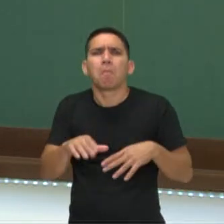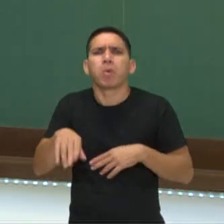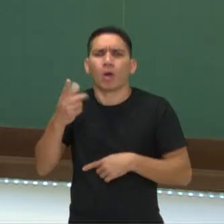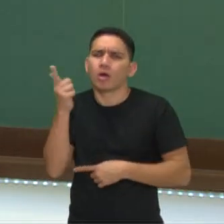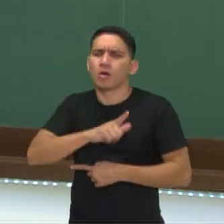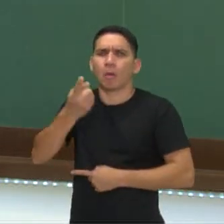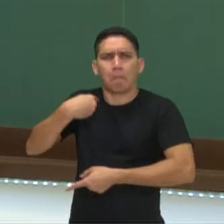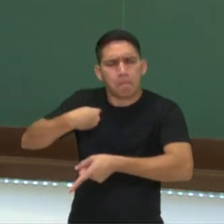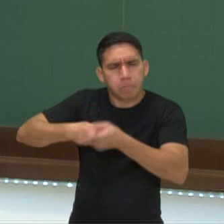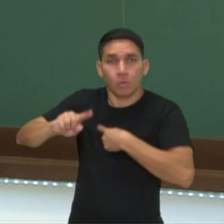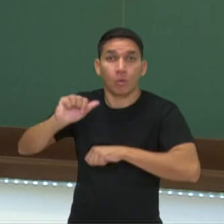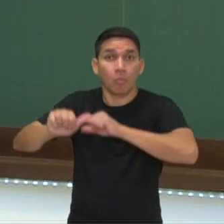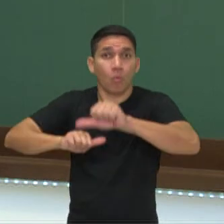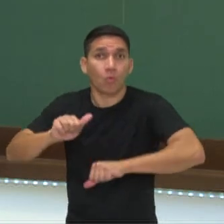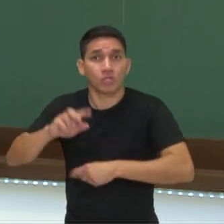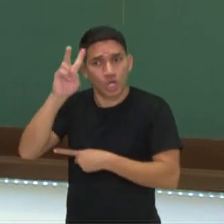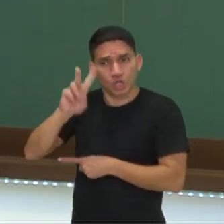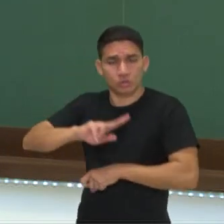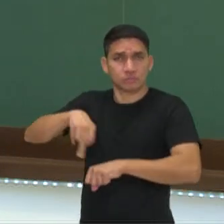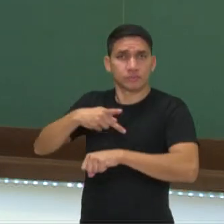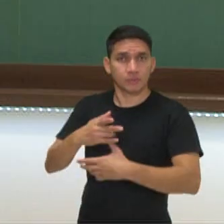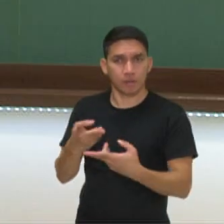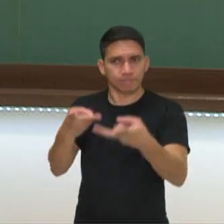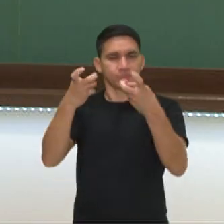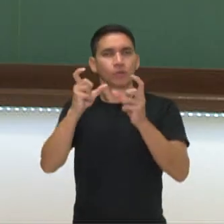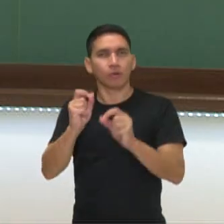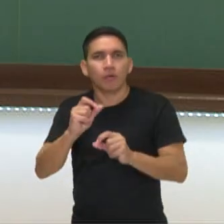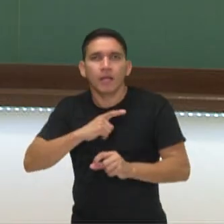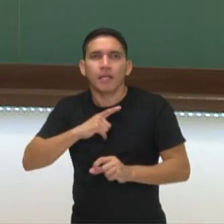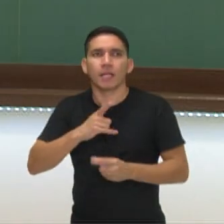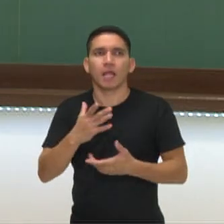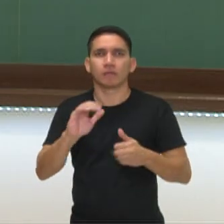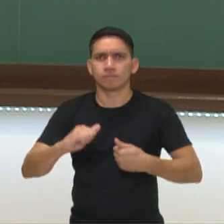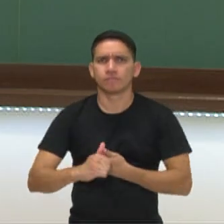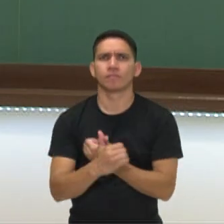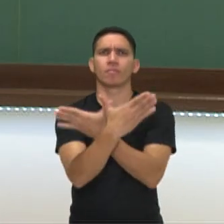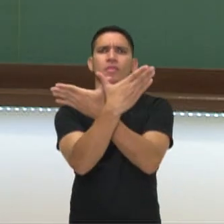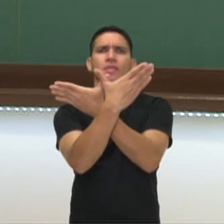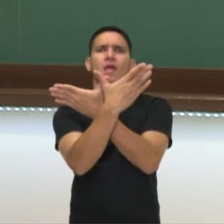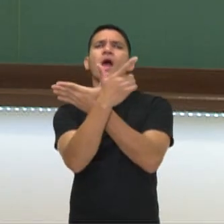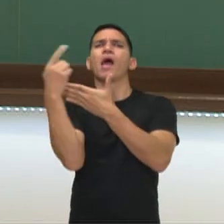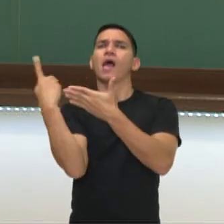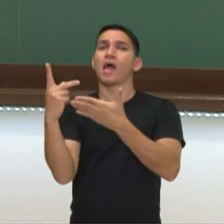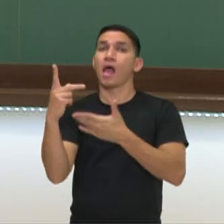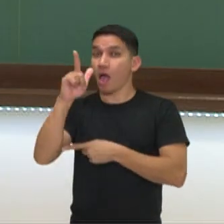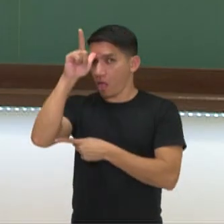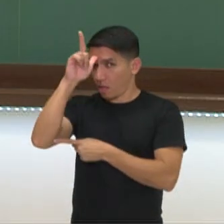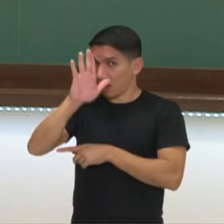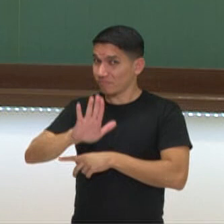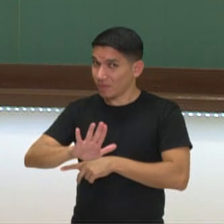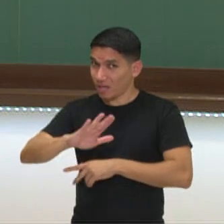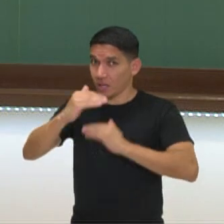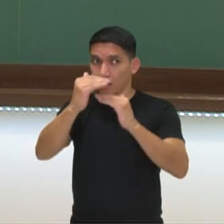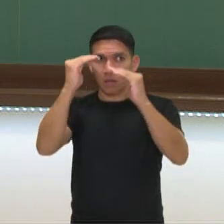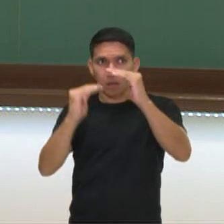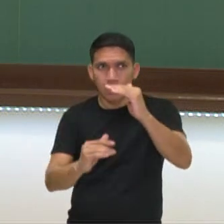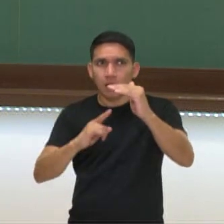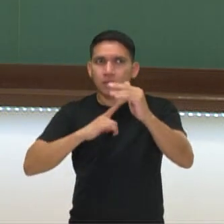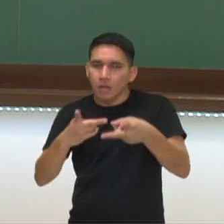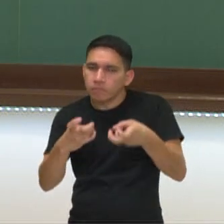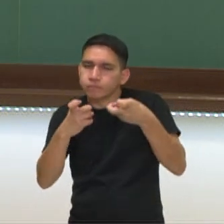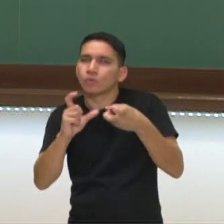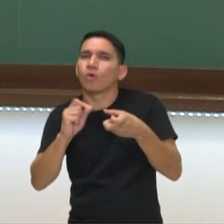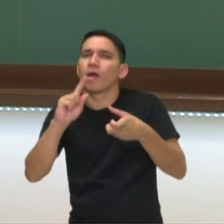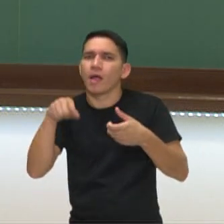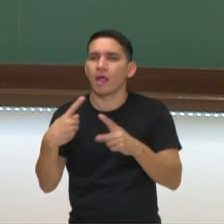própria história do país. Você percebe aqui essa águia alemã, símbolo da Alemanha, mas embaixo da águia o símbolo